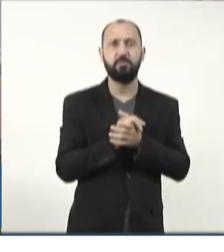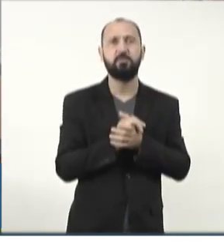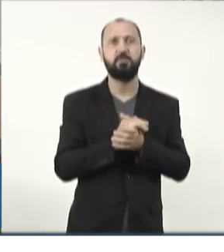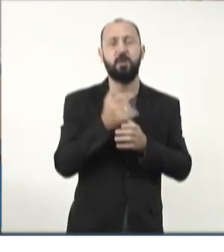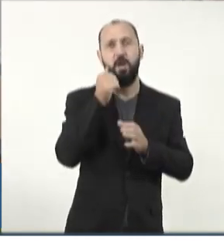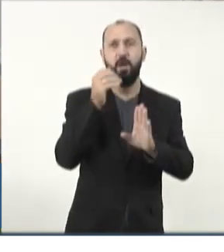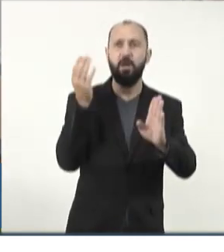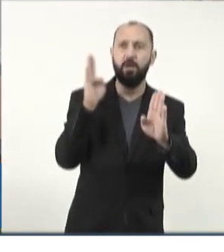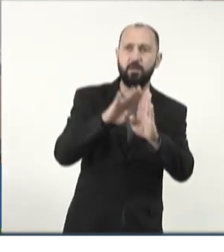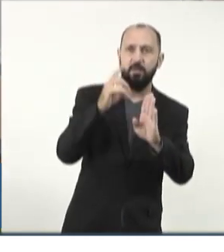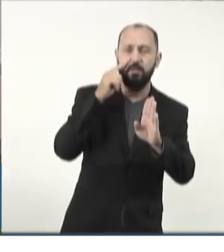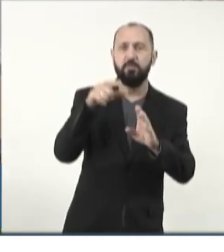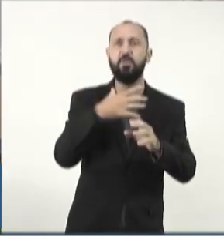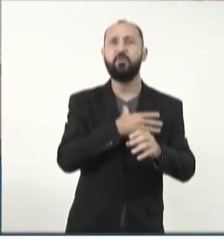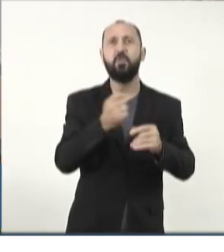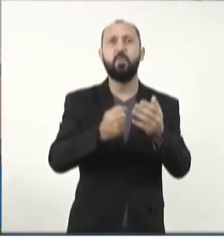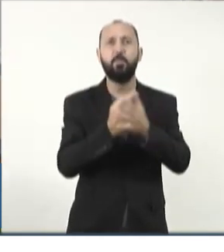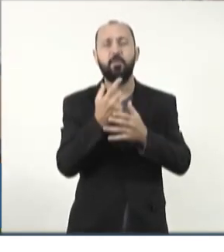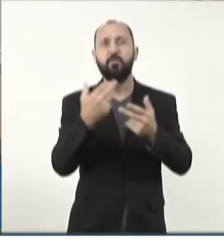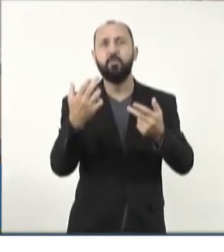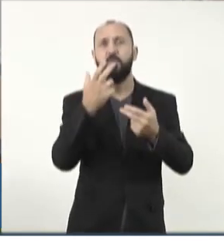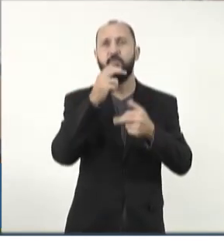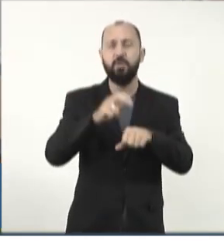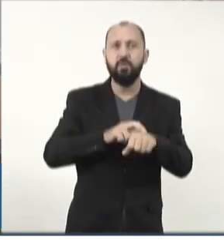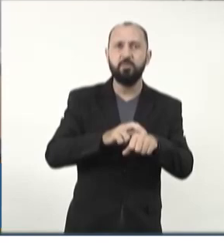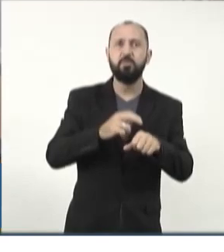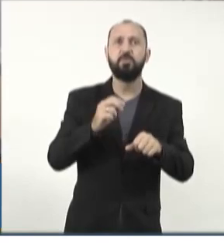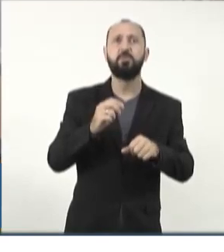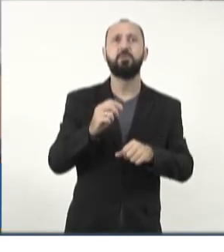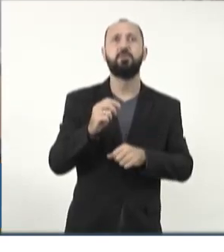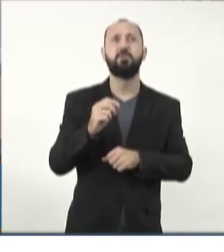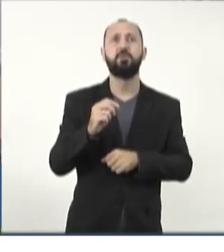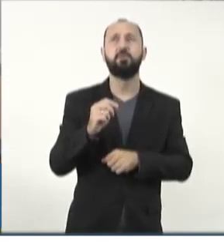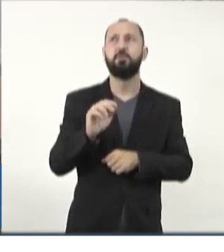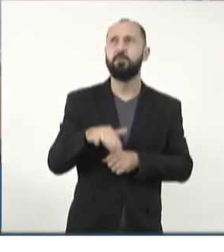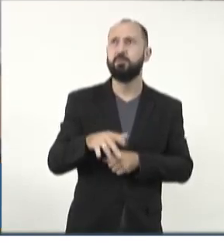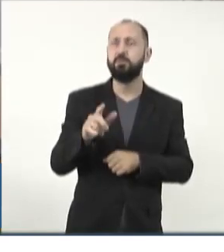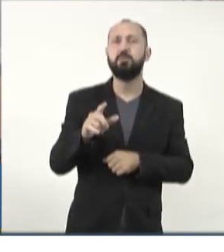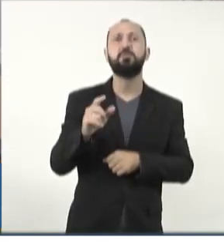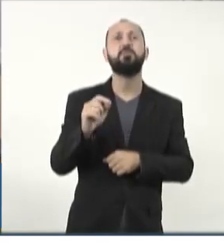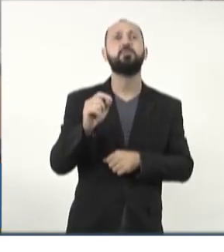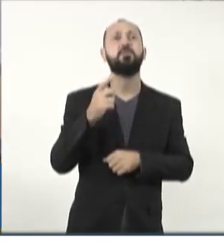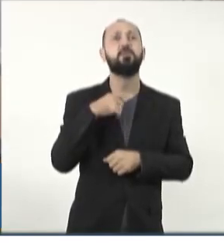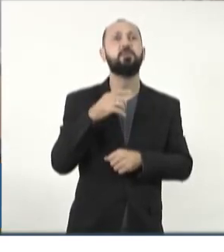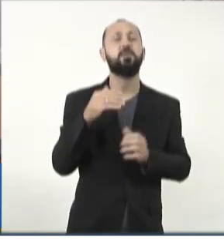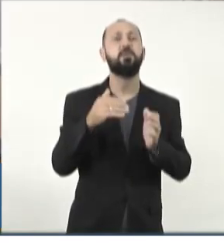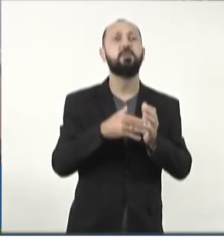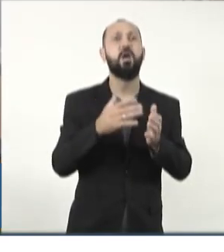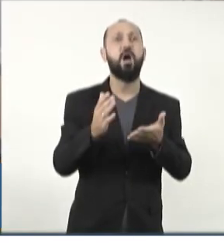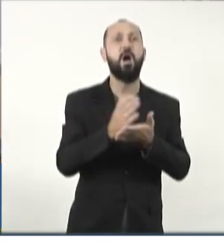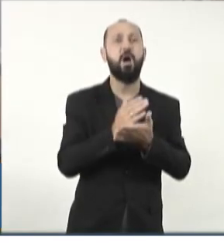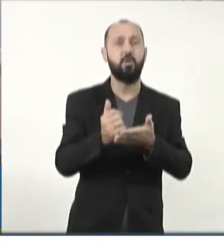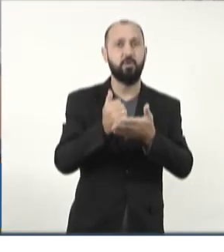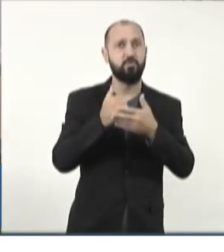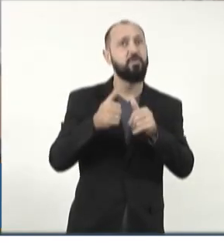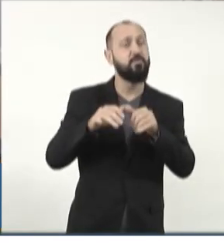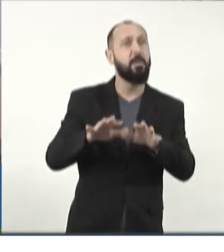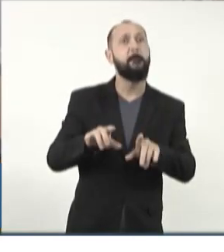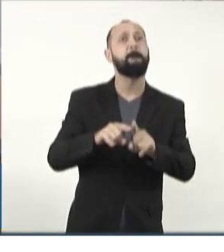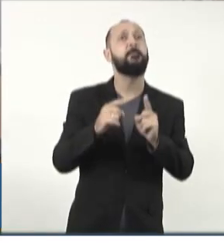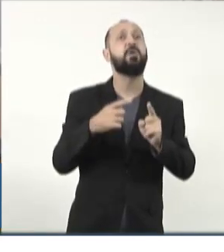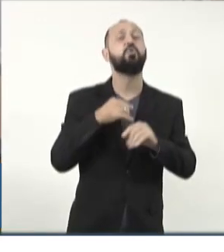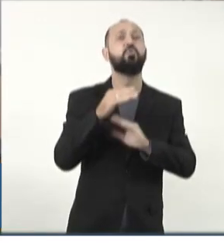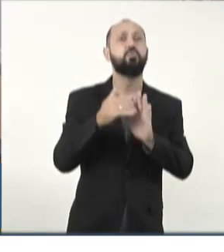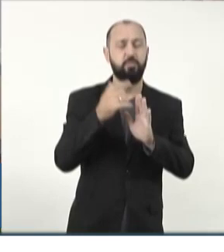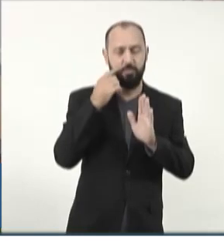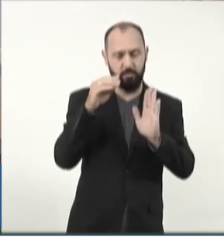a geladeira, o dia de pegar fruta e verdura que tem. Estou falando até de quem tem até uma ajudante que ficou em casa. Mas